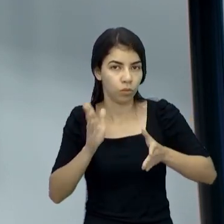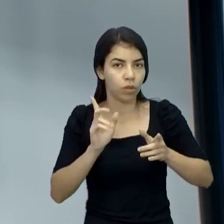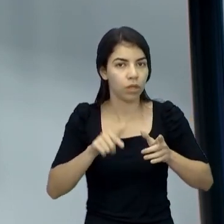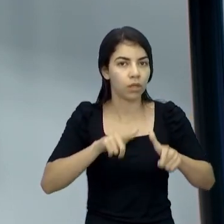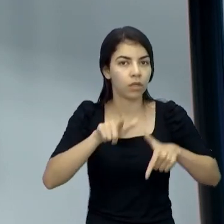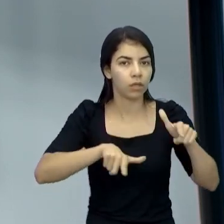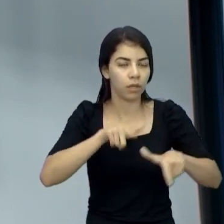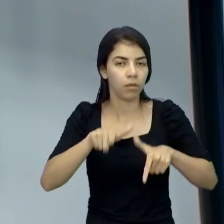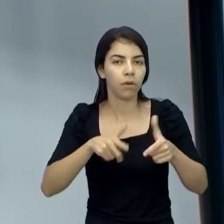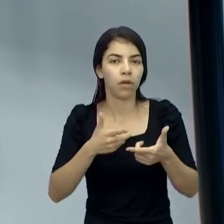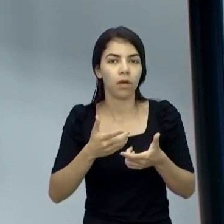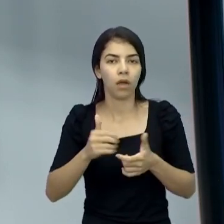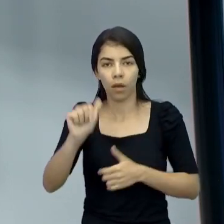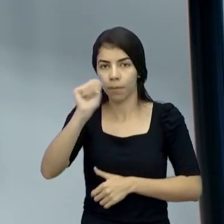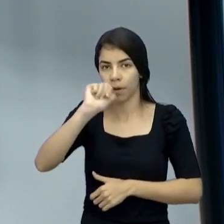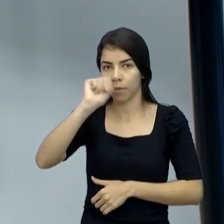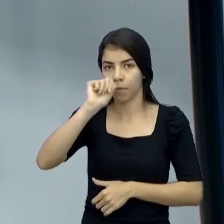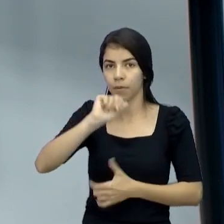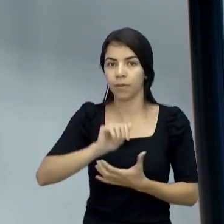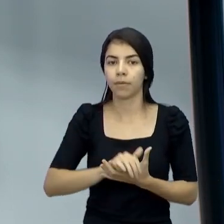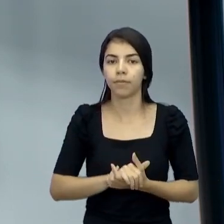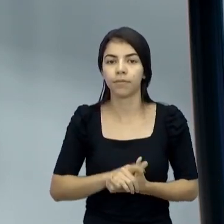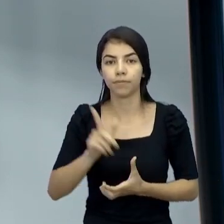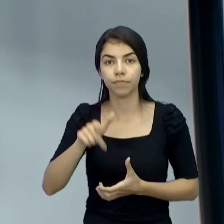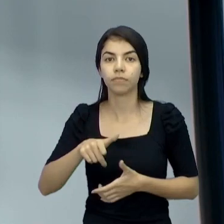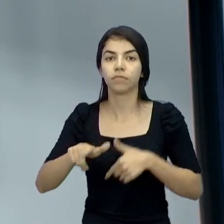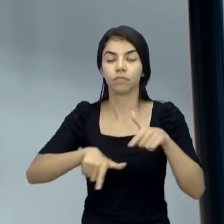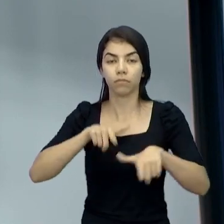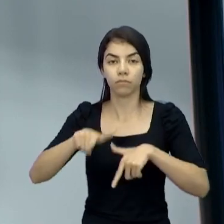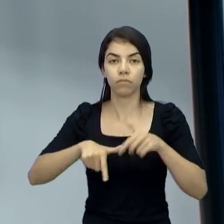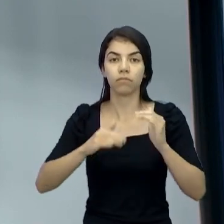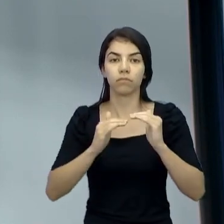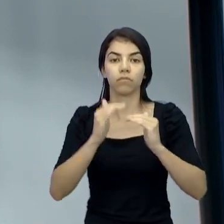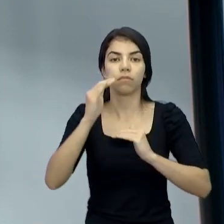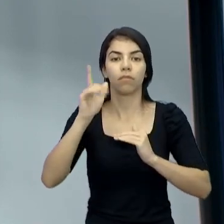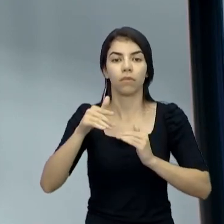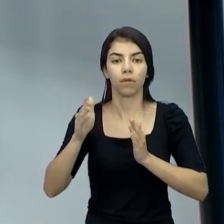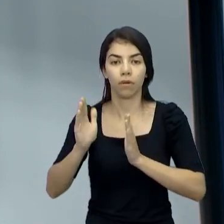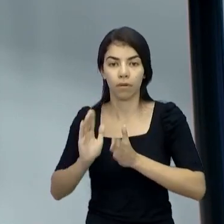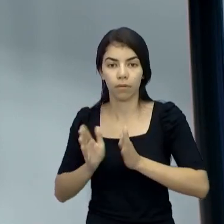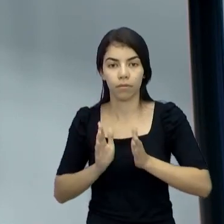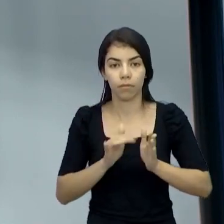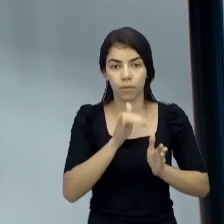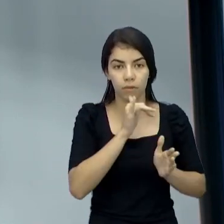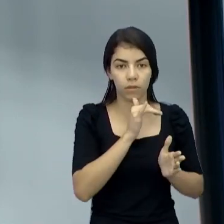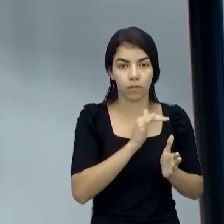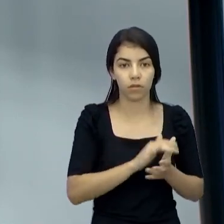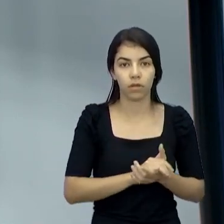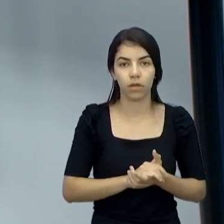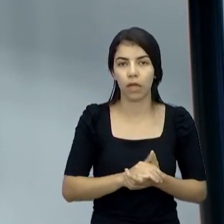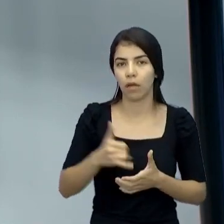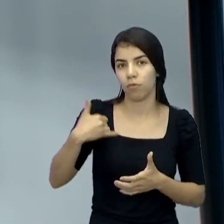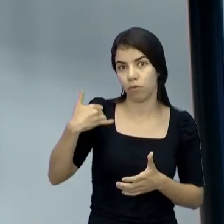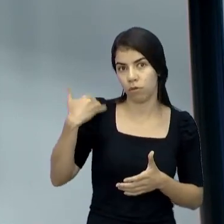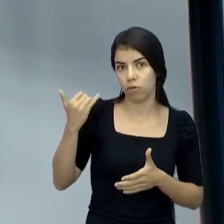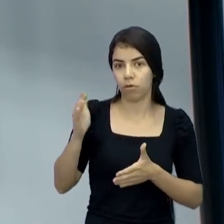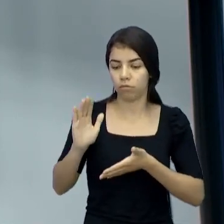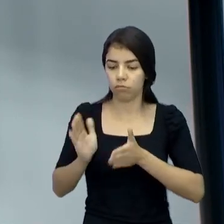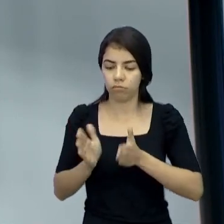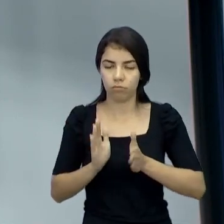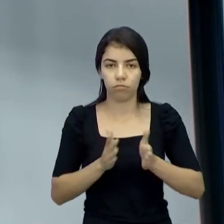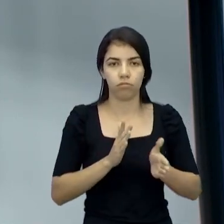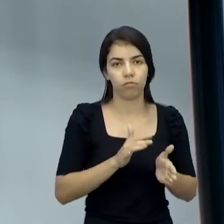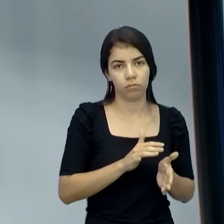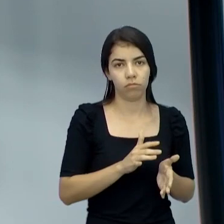sei lá, o consumo de álcool aí entre pessoas adultas, ele começa a dividir por faixas. Vou dividir por quê? Por faixas etárias.